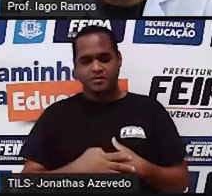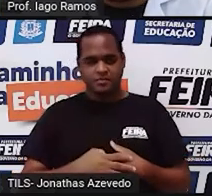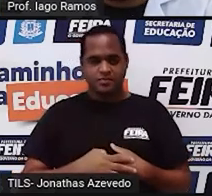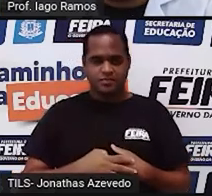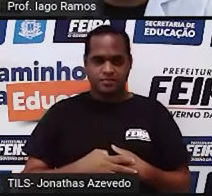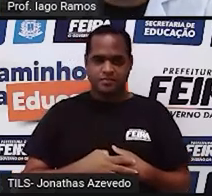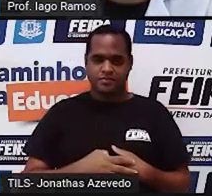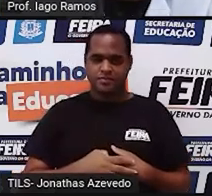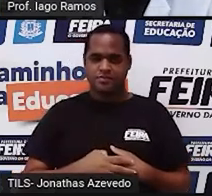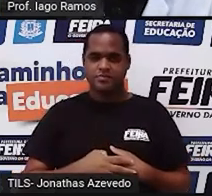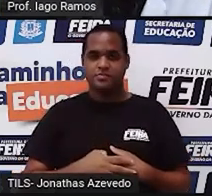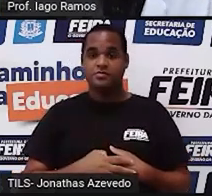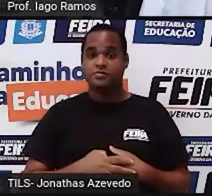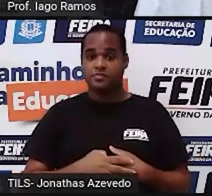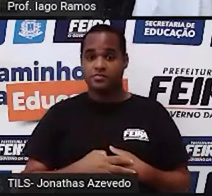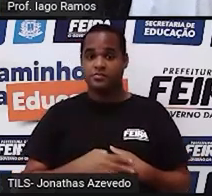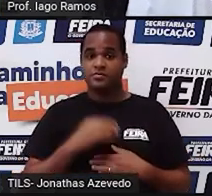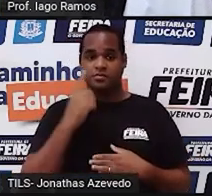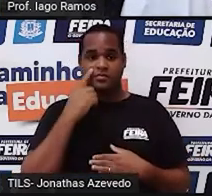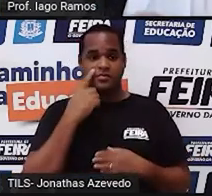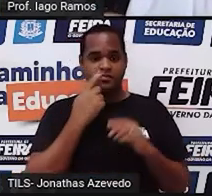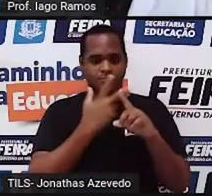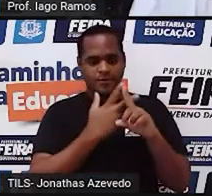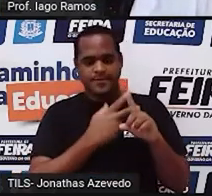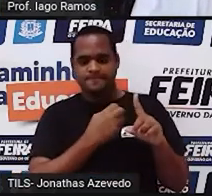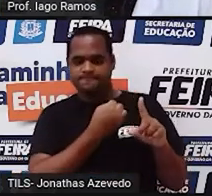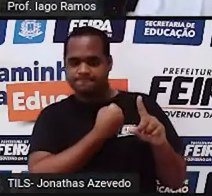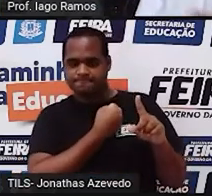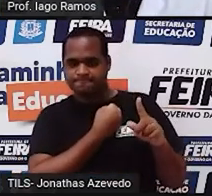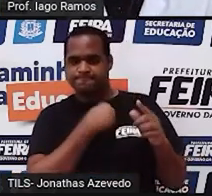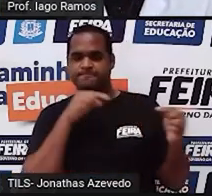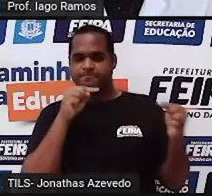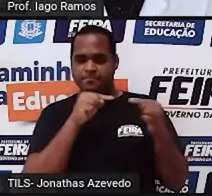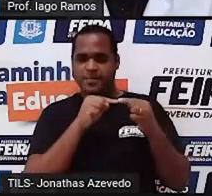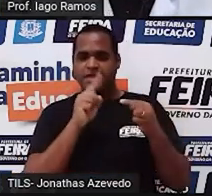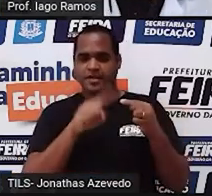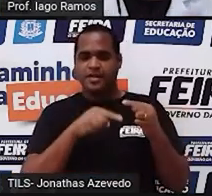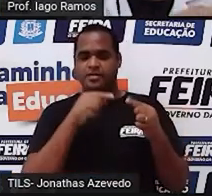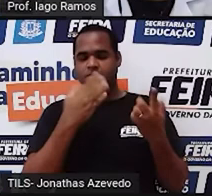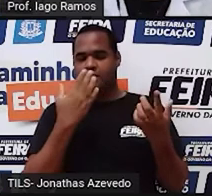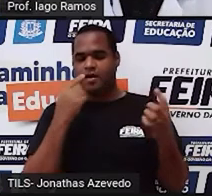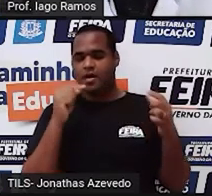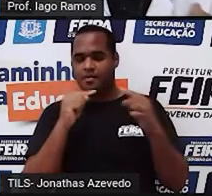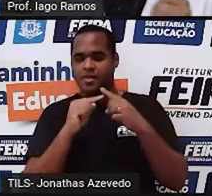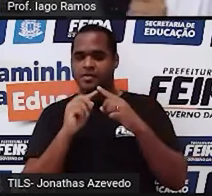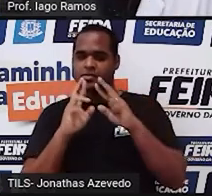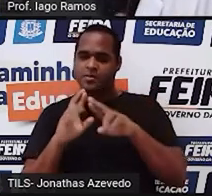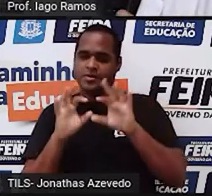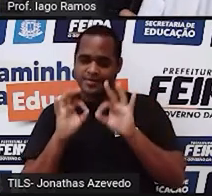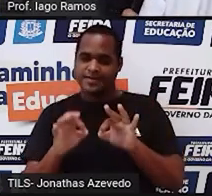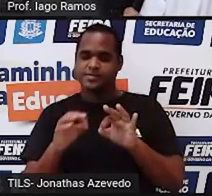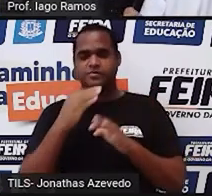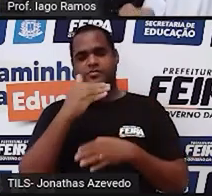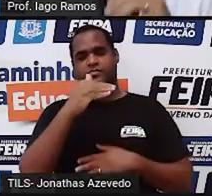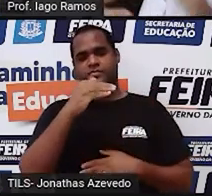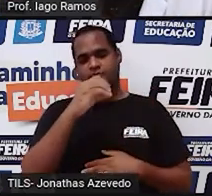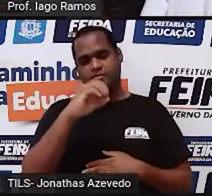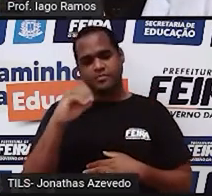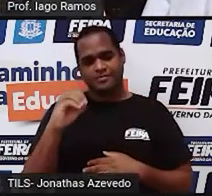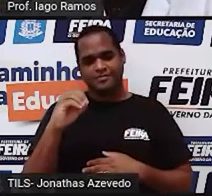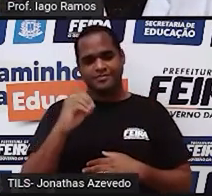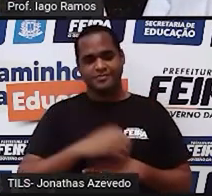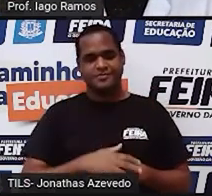quadrada de 100 vamos procurar um número e ele vezes ele mesmo o resultado seja sempre